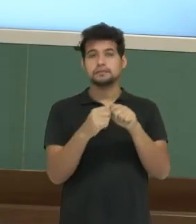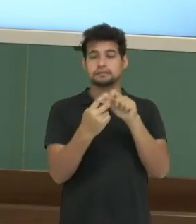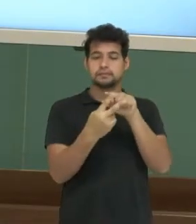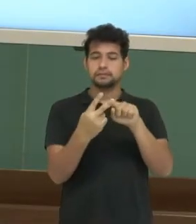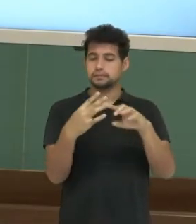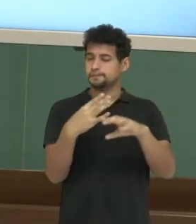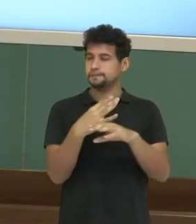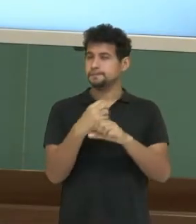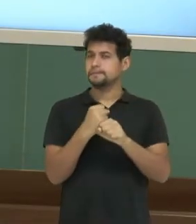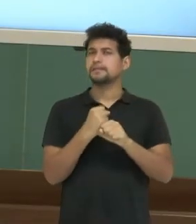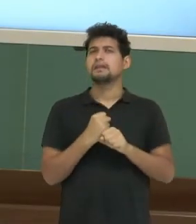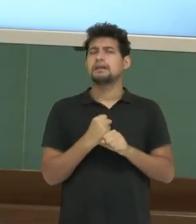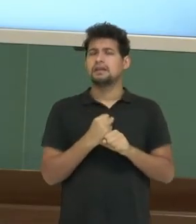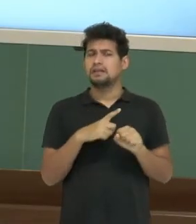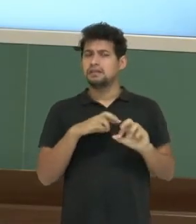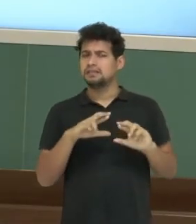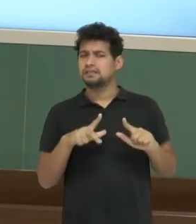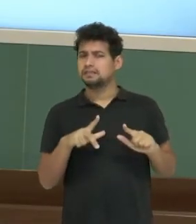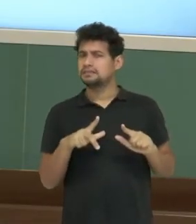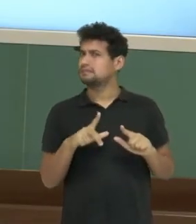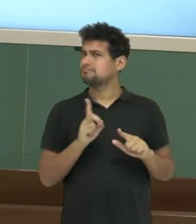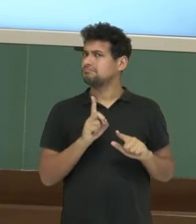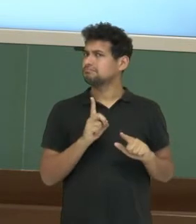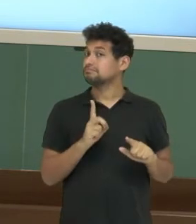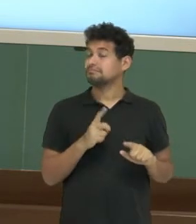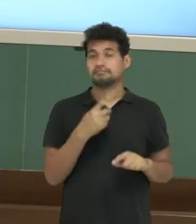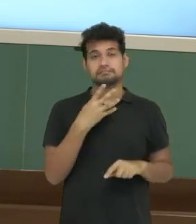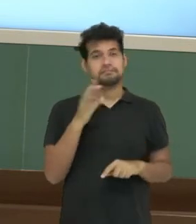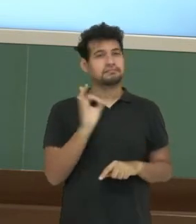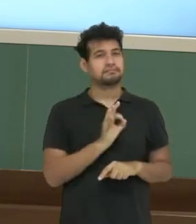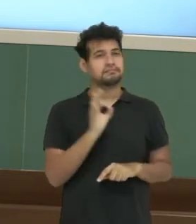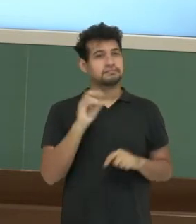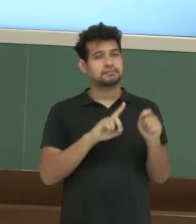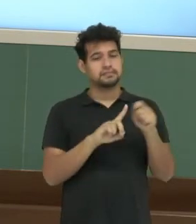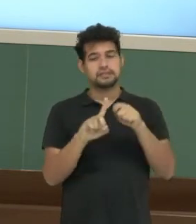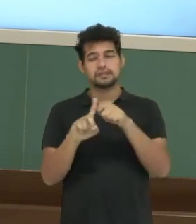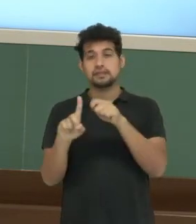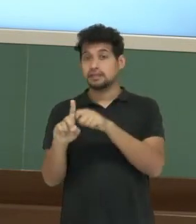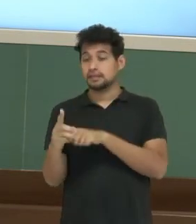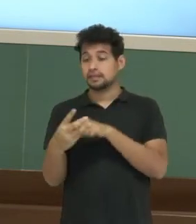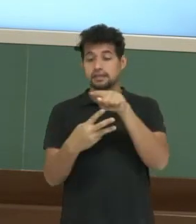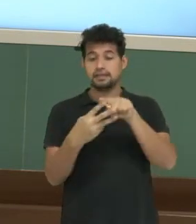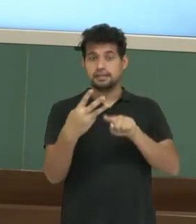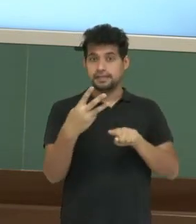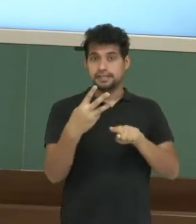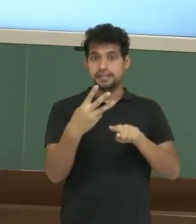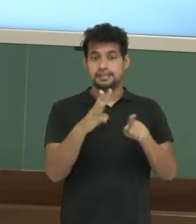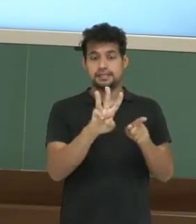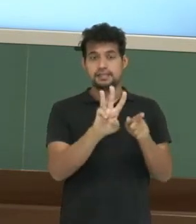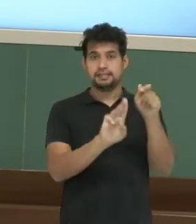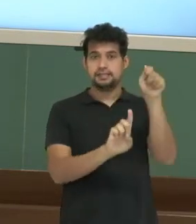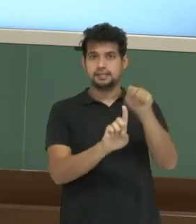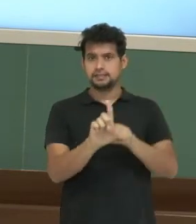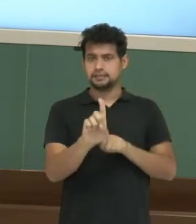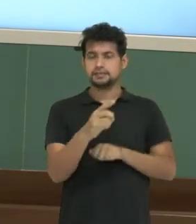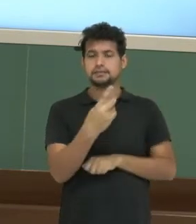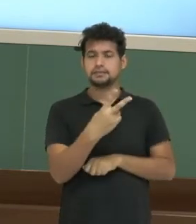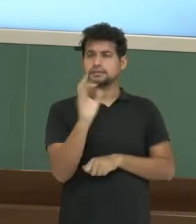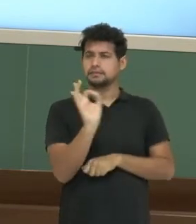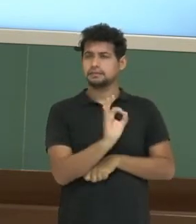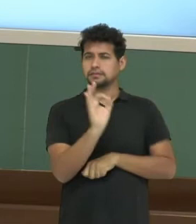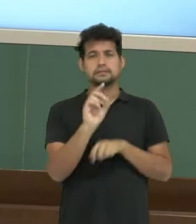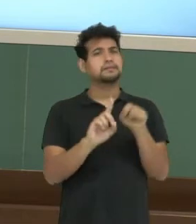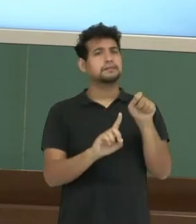aí, ok? Sabe o que vai dar a diferença? Essa aqui é 4% ao mês em 3 meses. Essa aqui é 2% ao